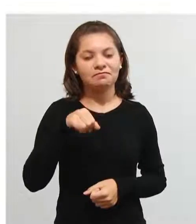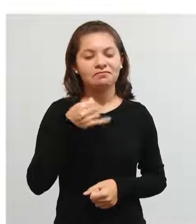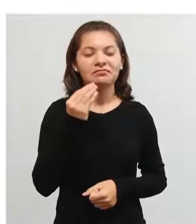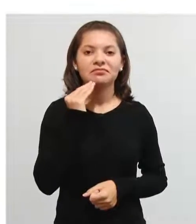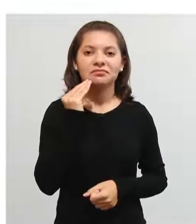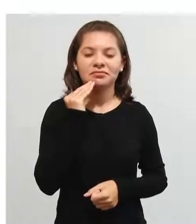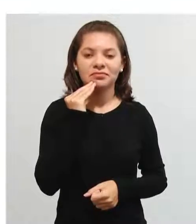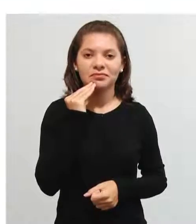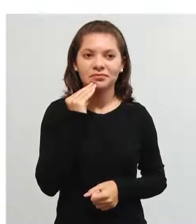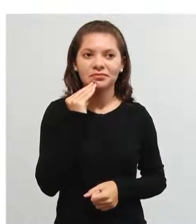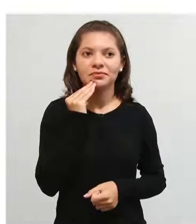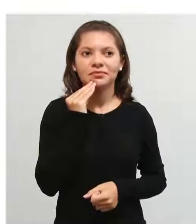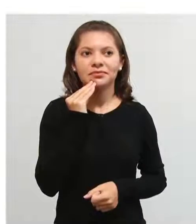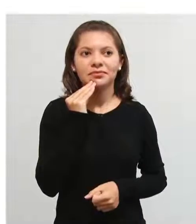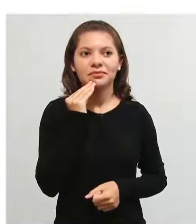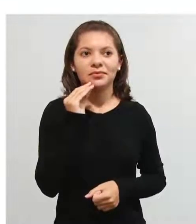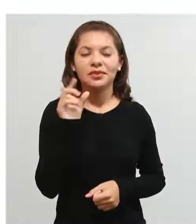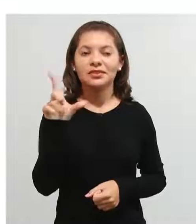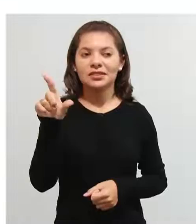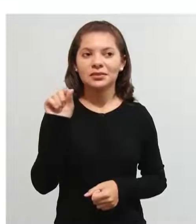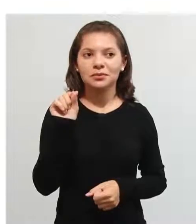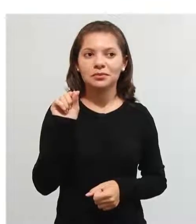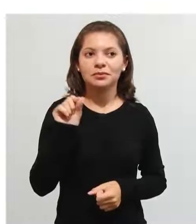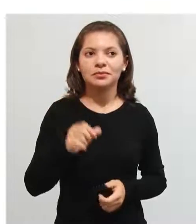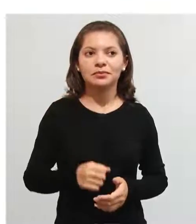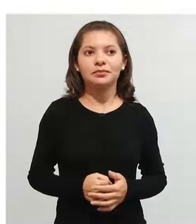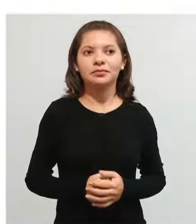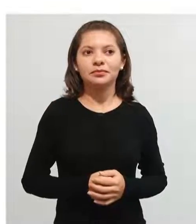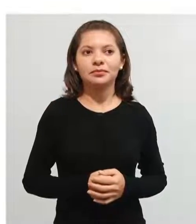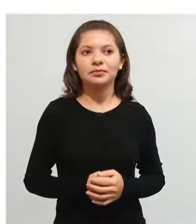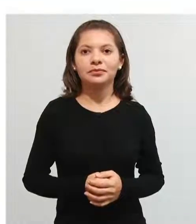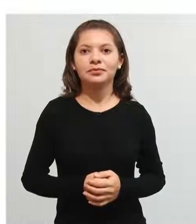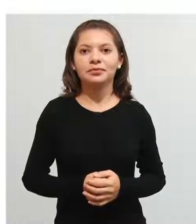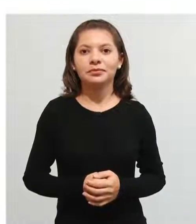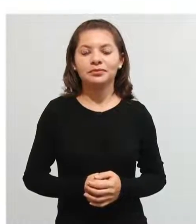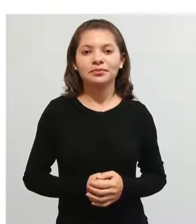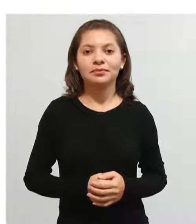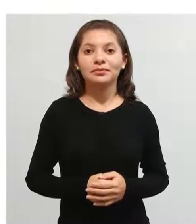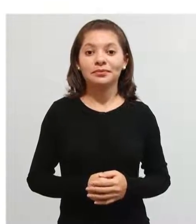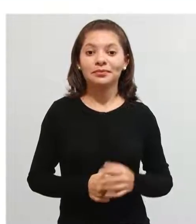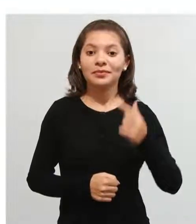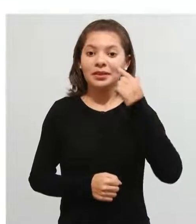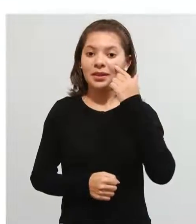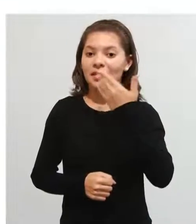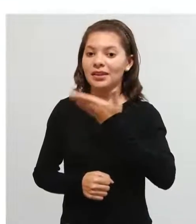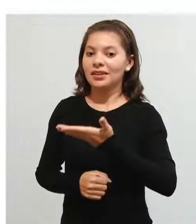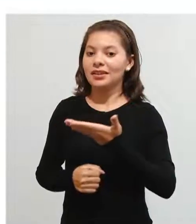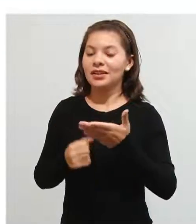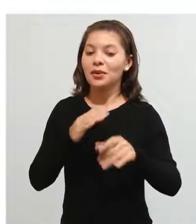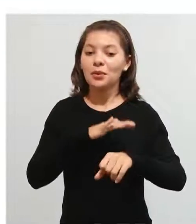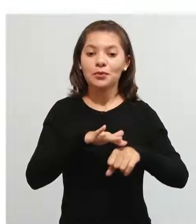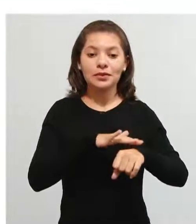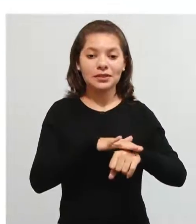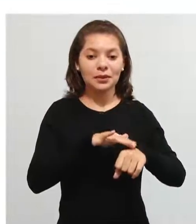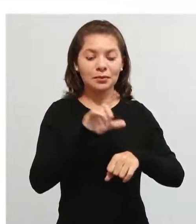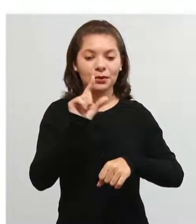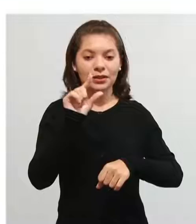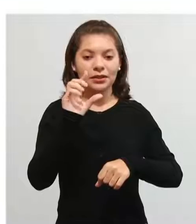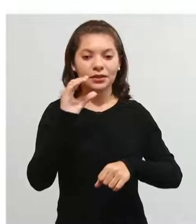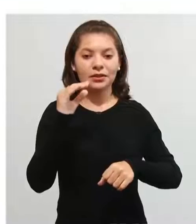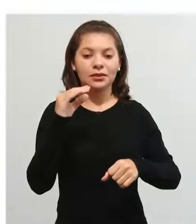oportunidade e conveniência ali para fazer a escolha. E aqui a gente vai conversar um pouquinho, ainda dentro